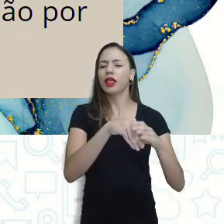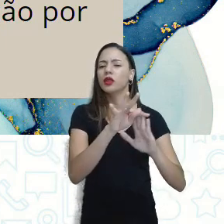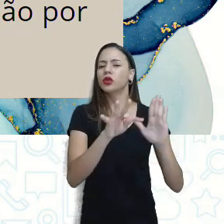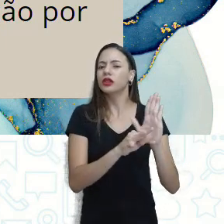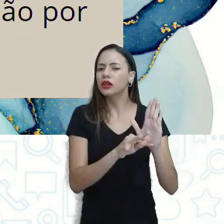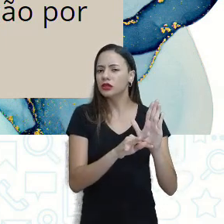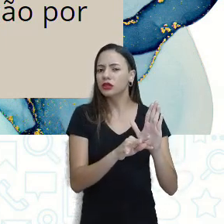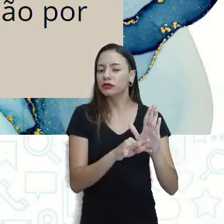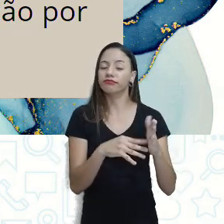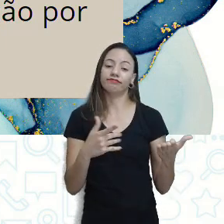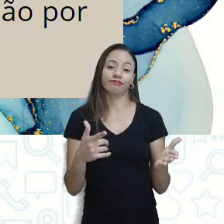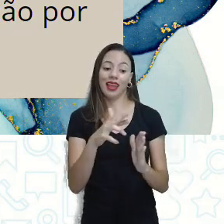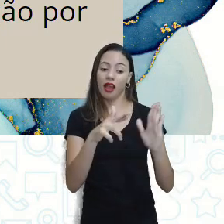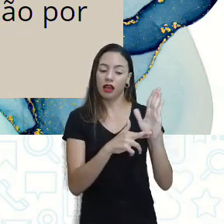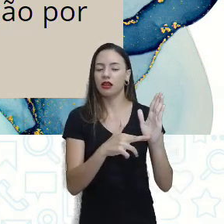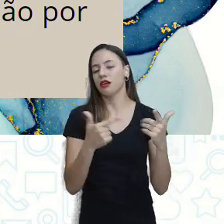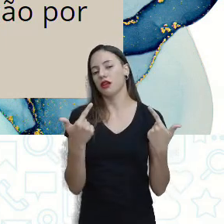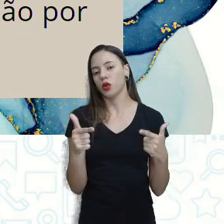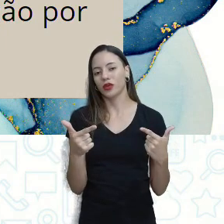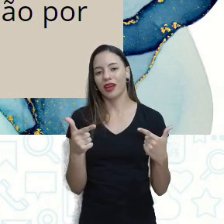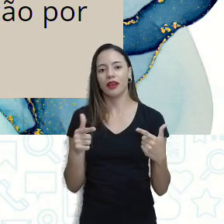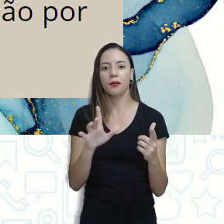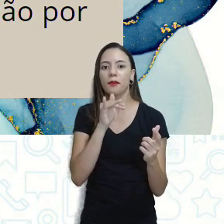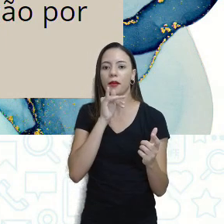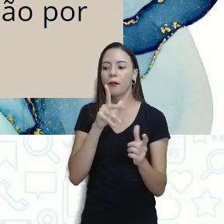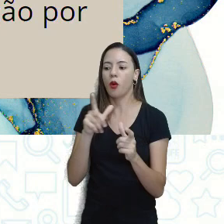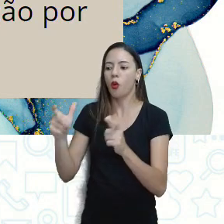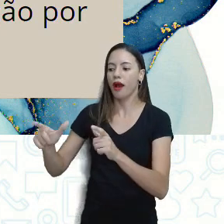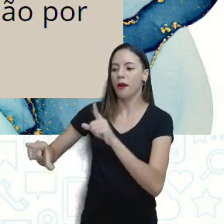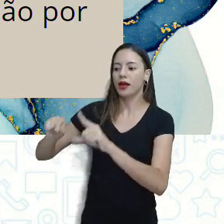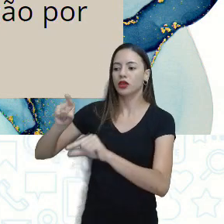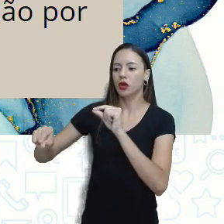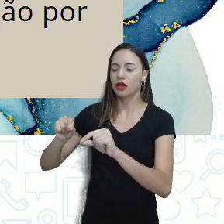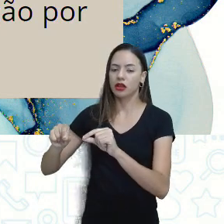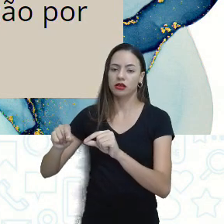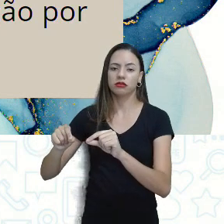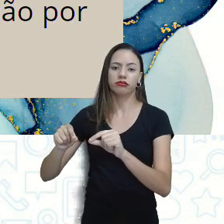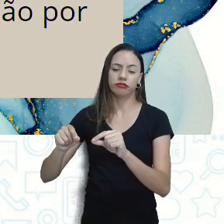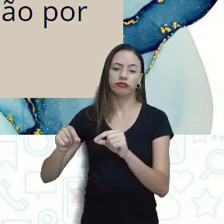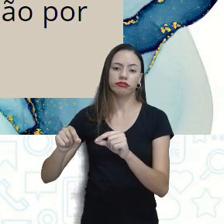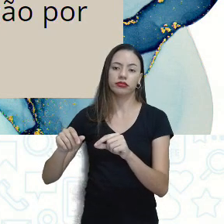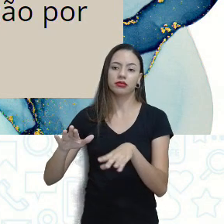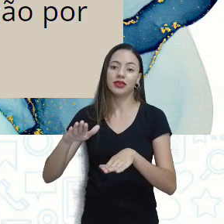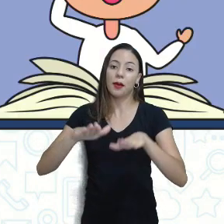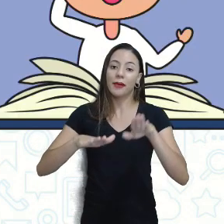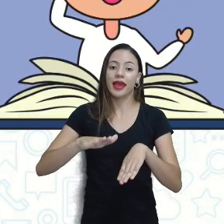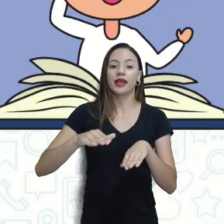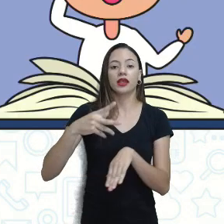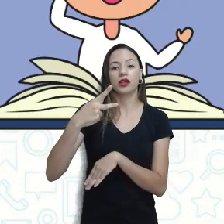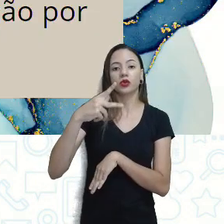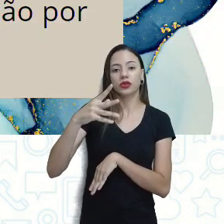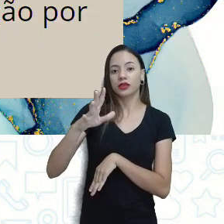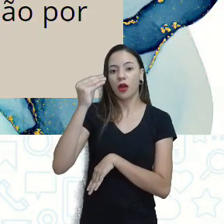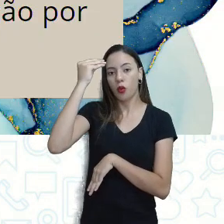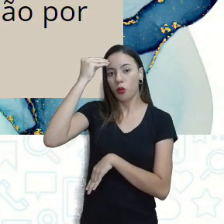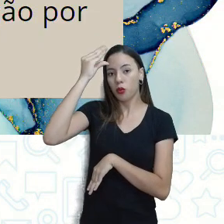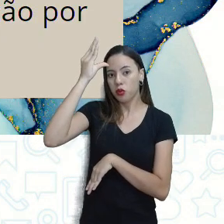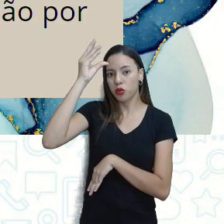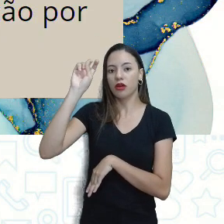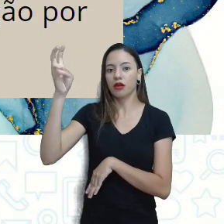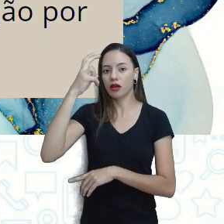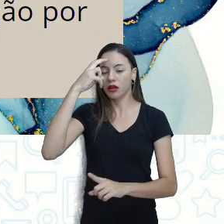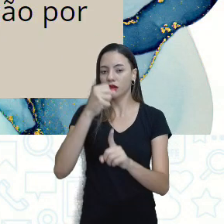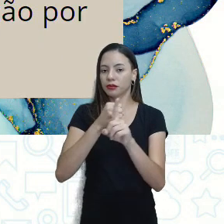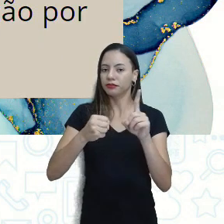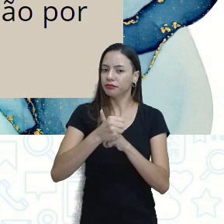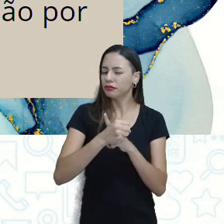existem regras também de onde elas podem ser tiradas, né? Elas podem ser tiradas do repertório sociocultural do candidato. Então, o que isso quer dizer? A gente